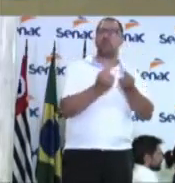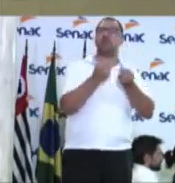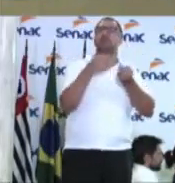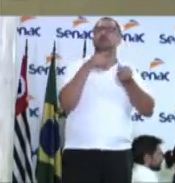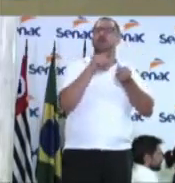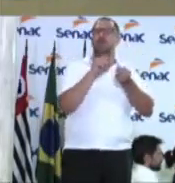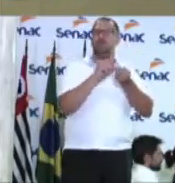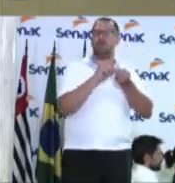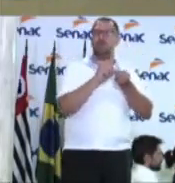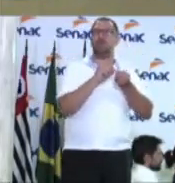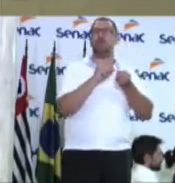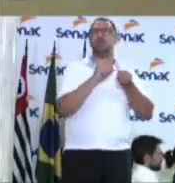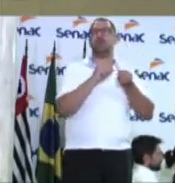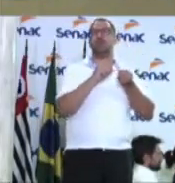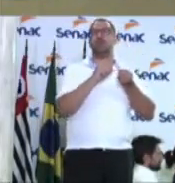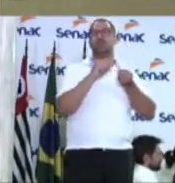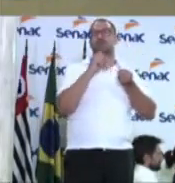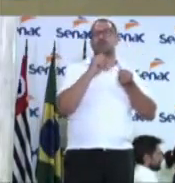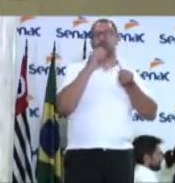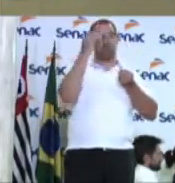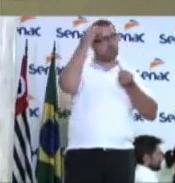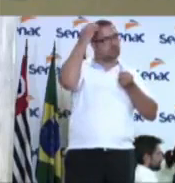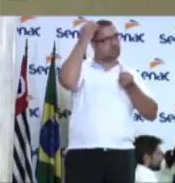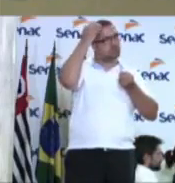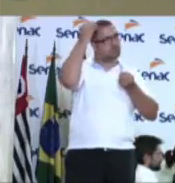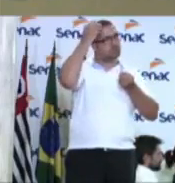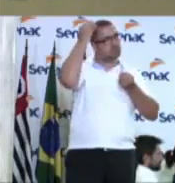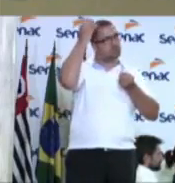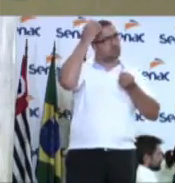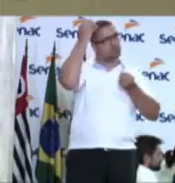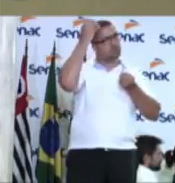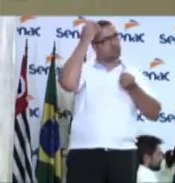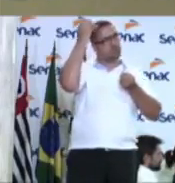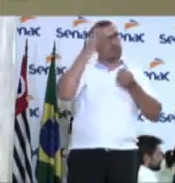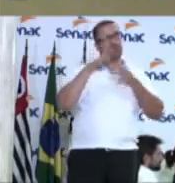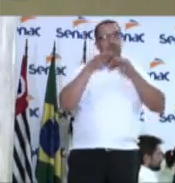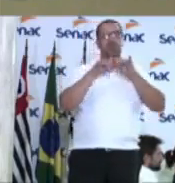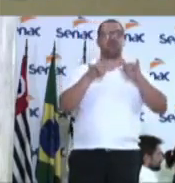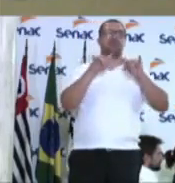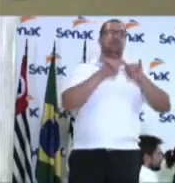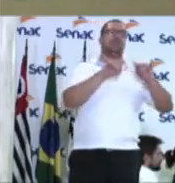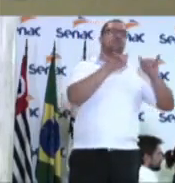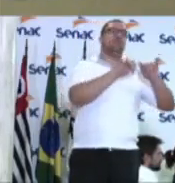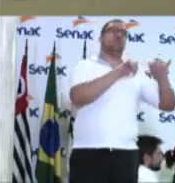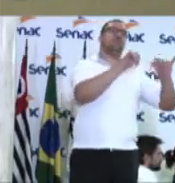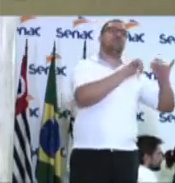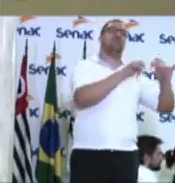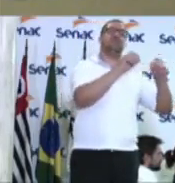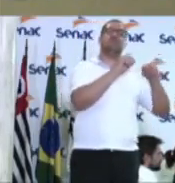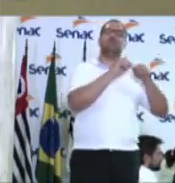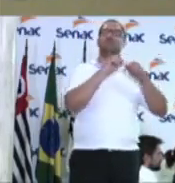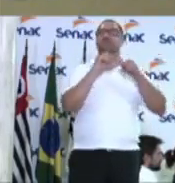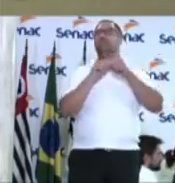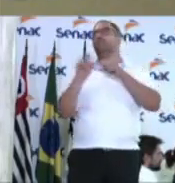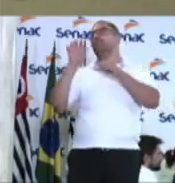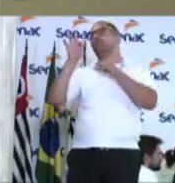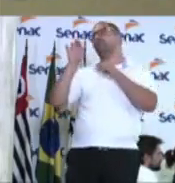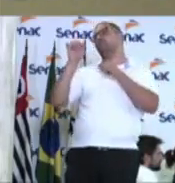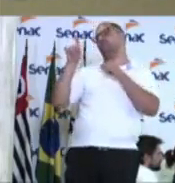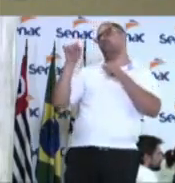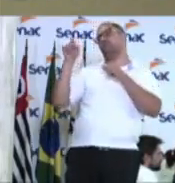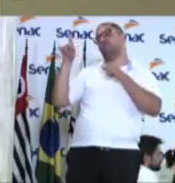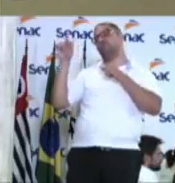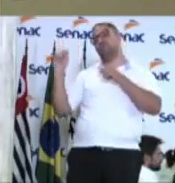quer aprovar a locação, do mesmo jeito que ela aprova a campanha, ela quer aprovar para onde a Fernanda Keller vai estar olhando, ela